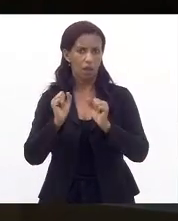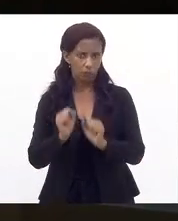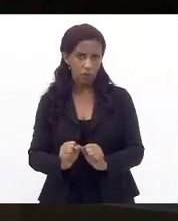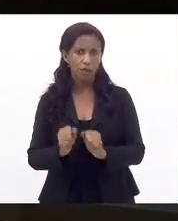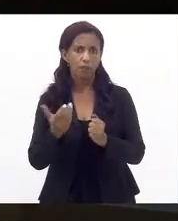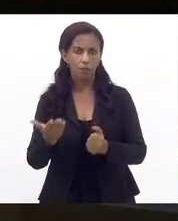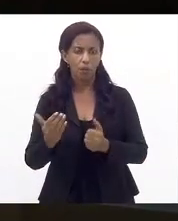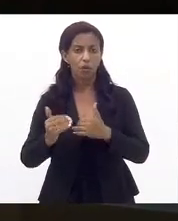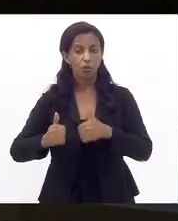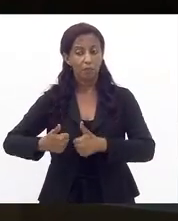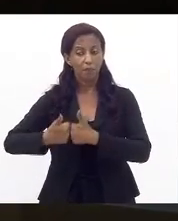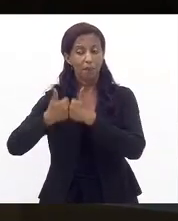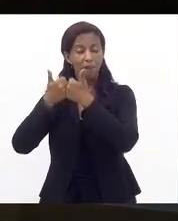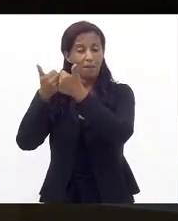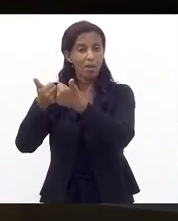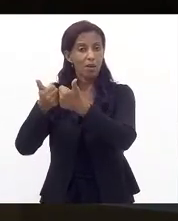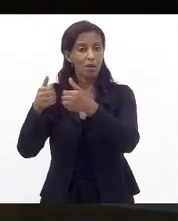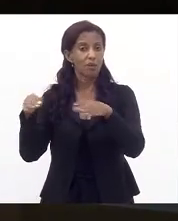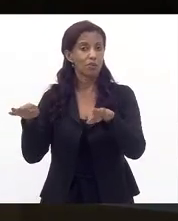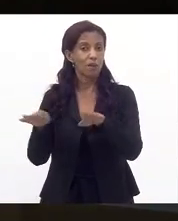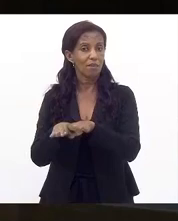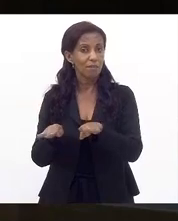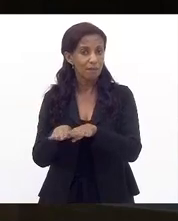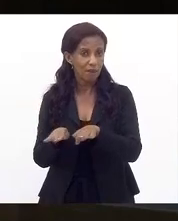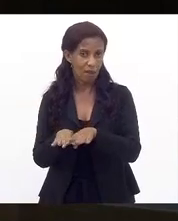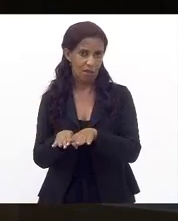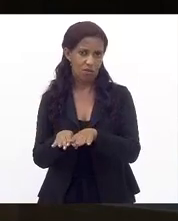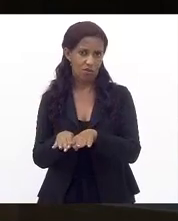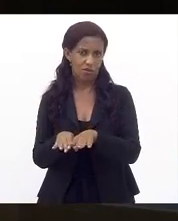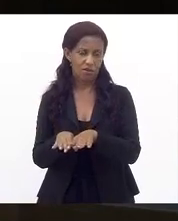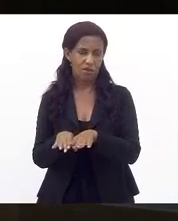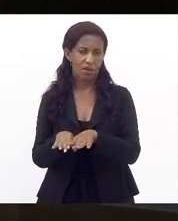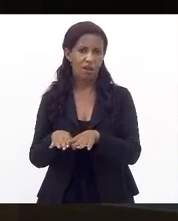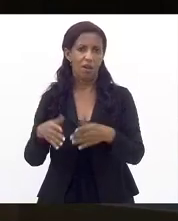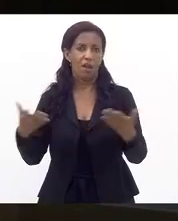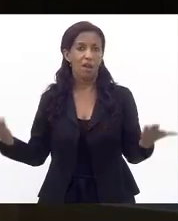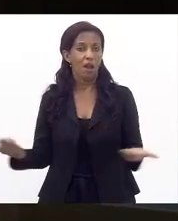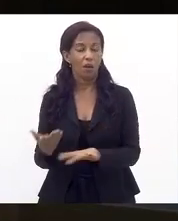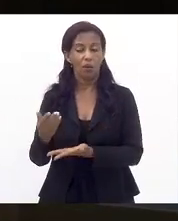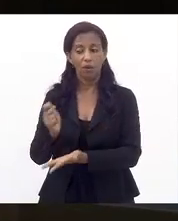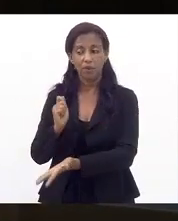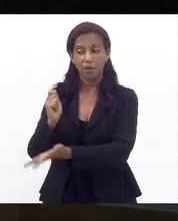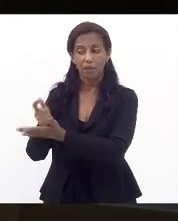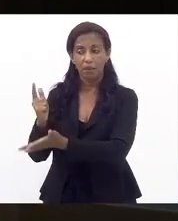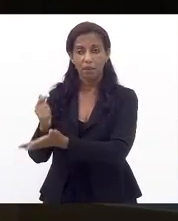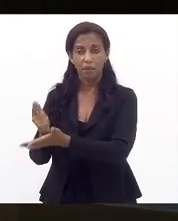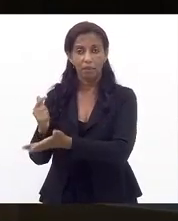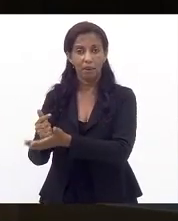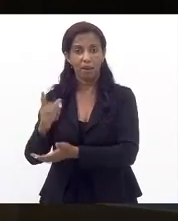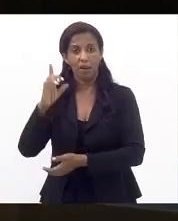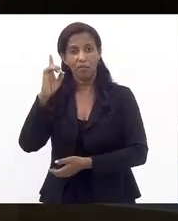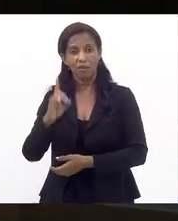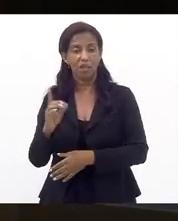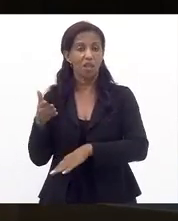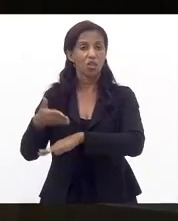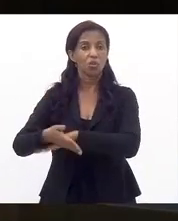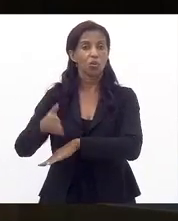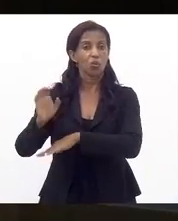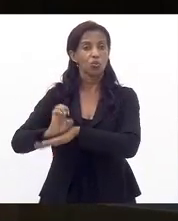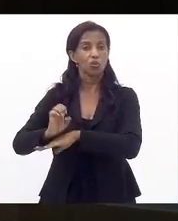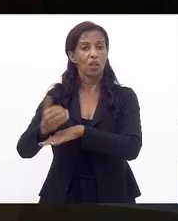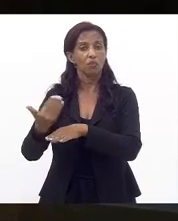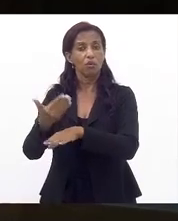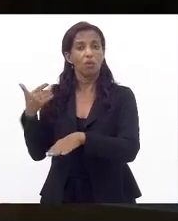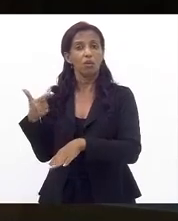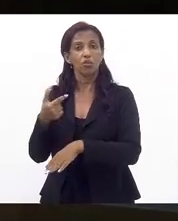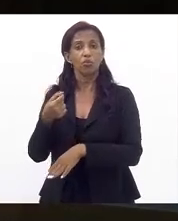contribuir para melhorar sua média aí você melhor na médica agora você contribuir você tem direito você entrou no estado antes de